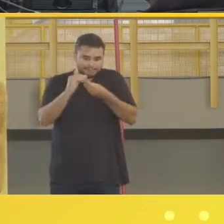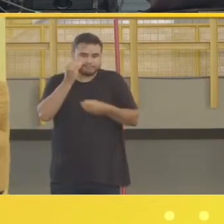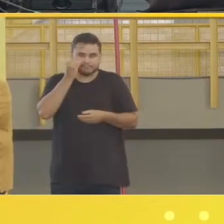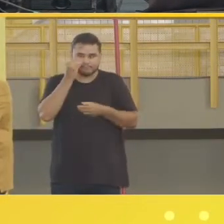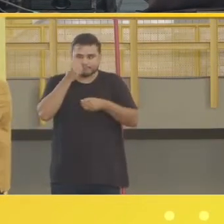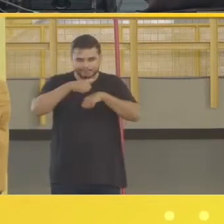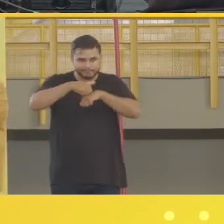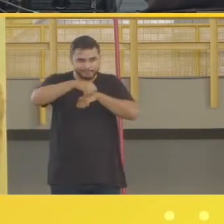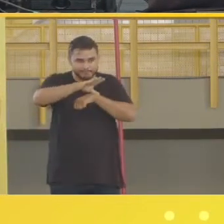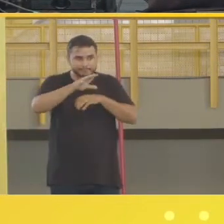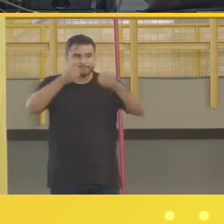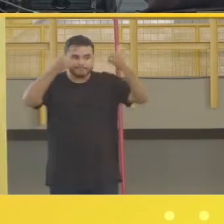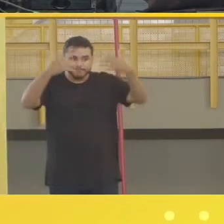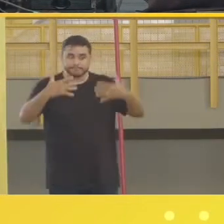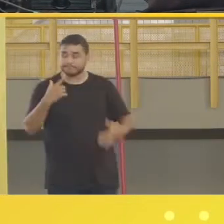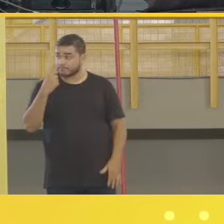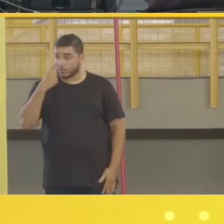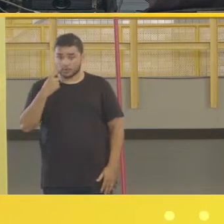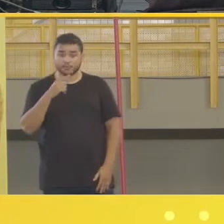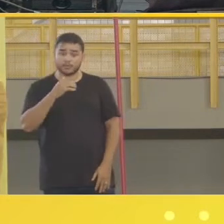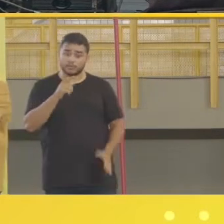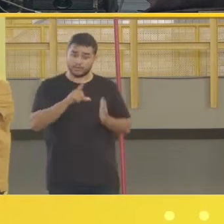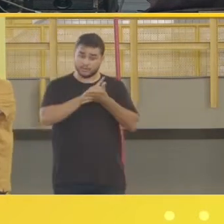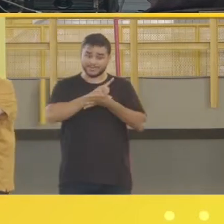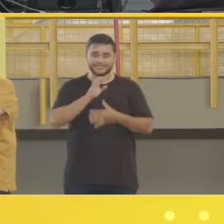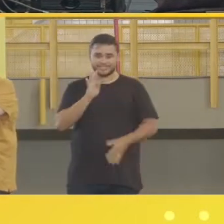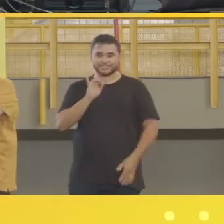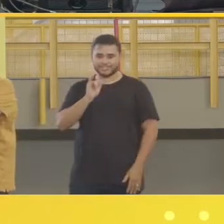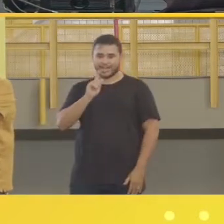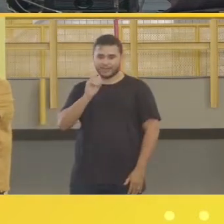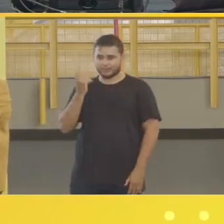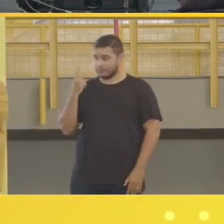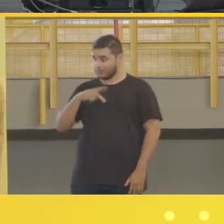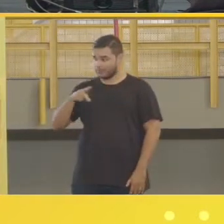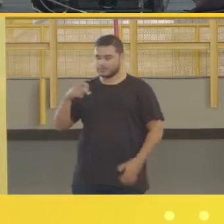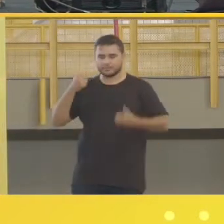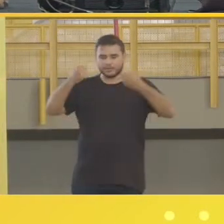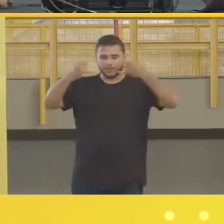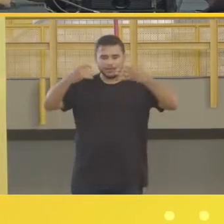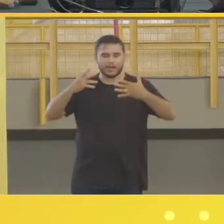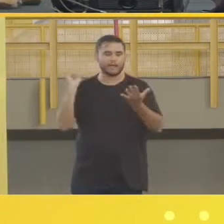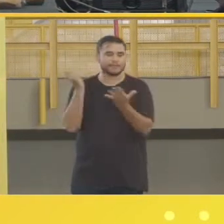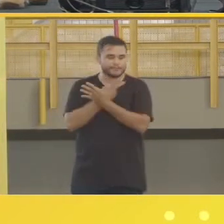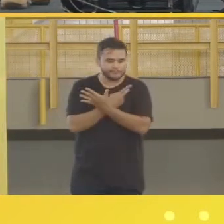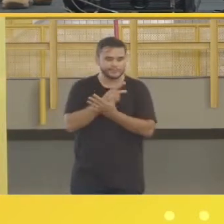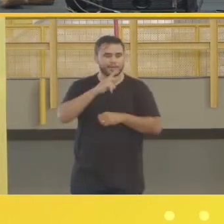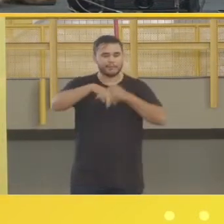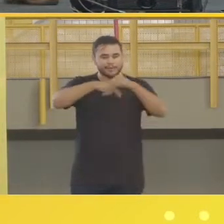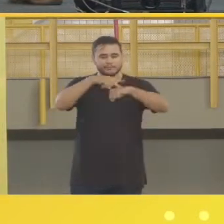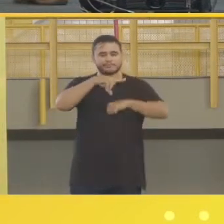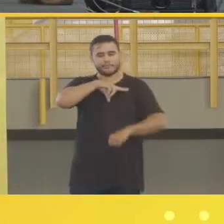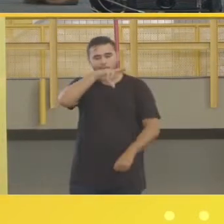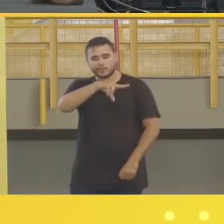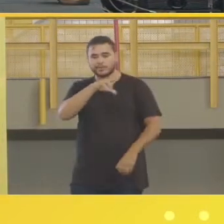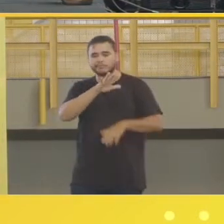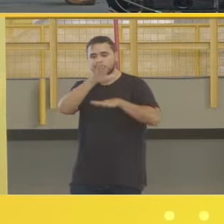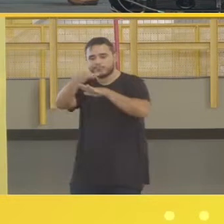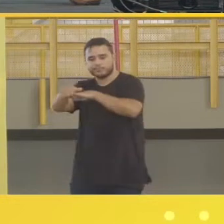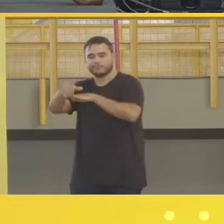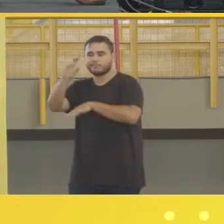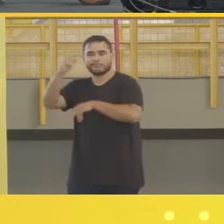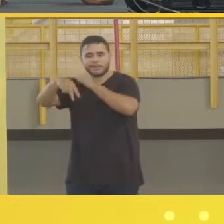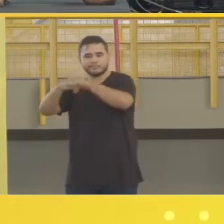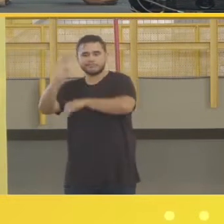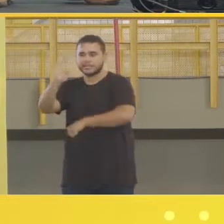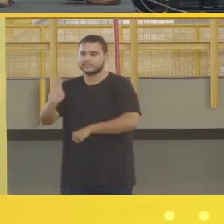agora. O Tiago fez aqui uma apresentação incrível, belíssima, retratando os episódios que colaboraram e contribuíram para o processo